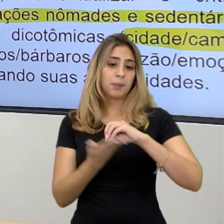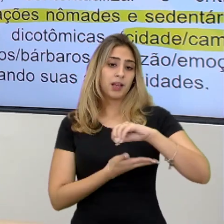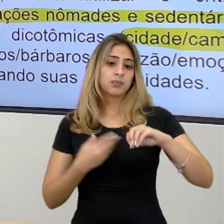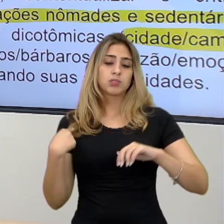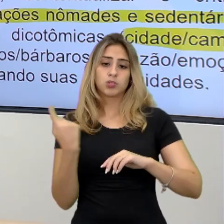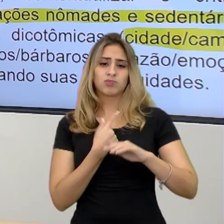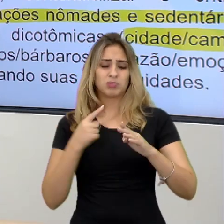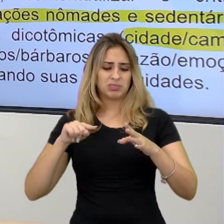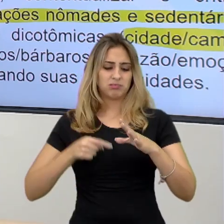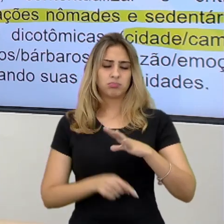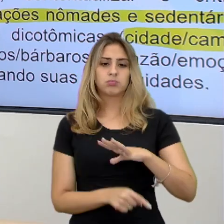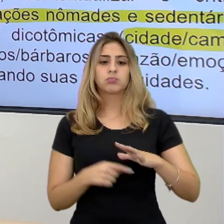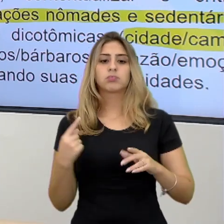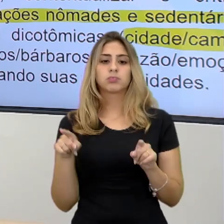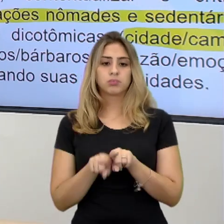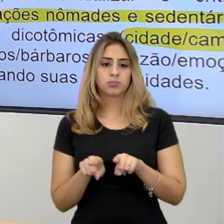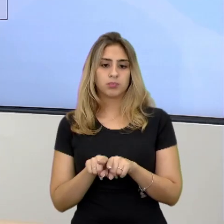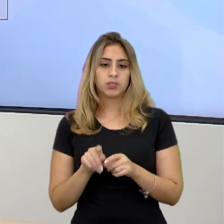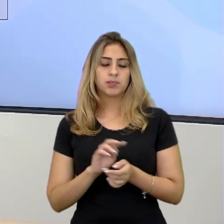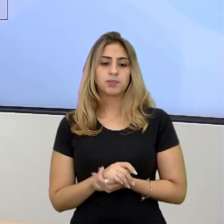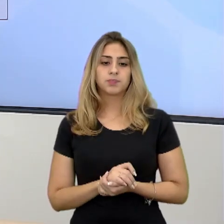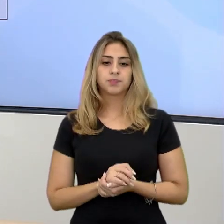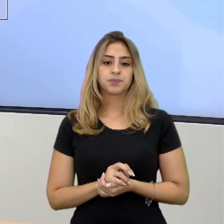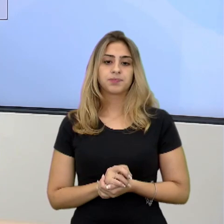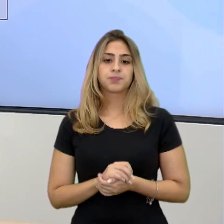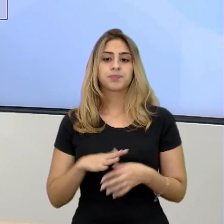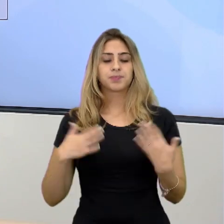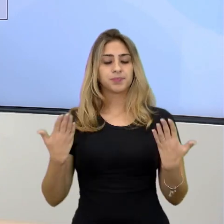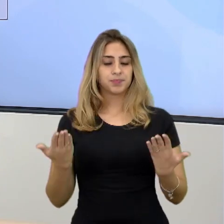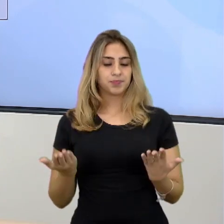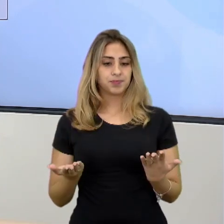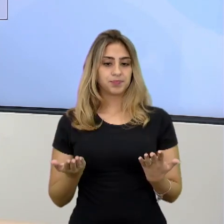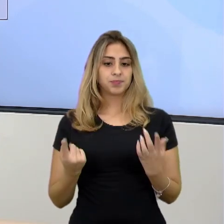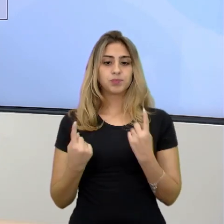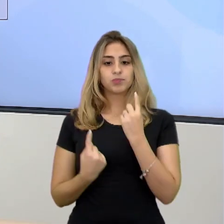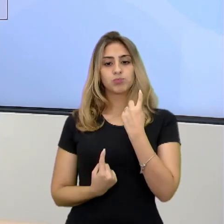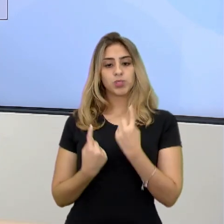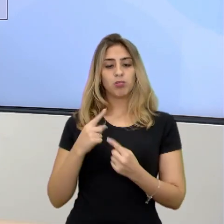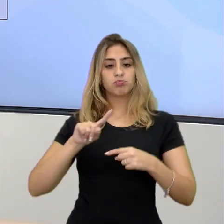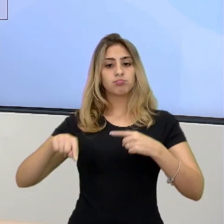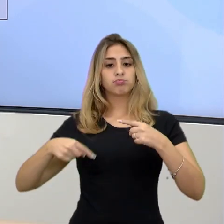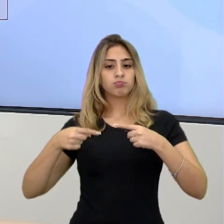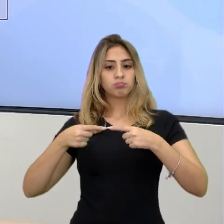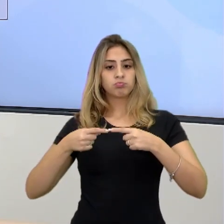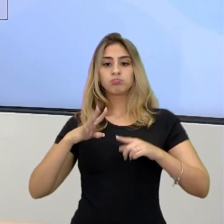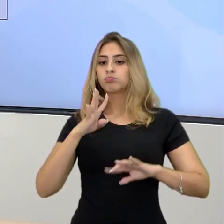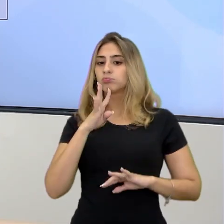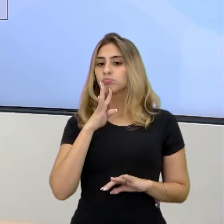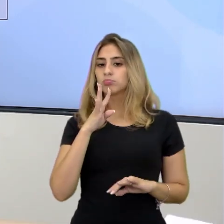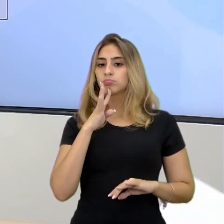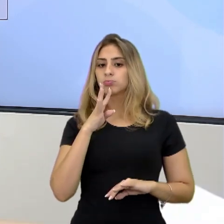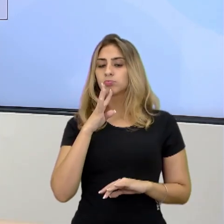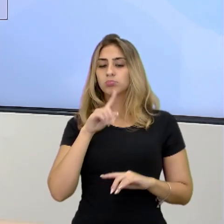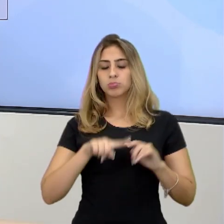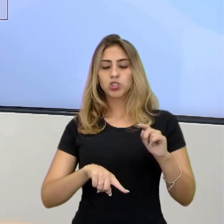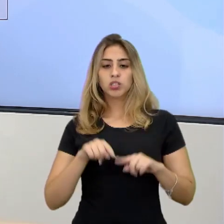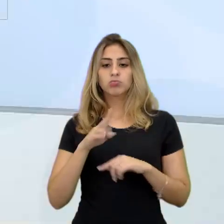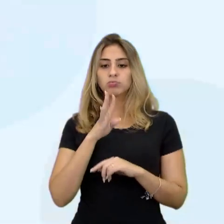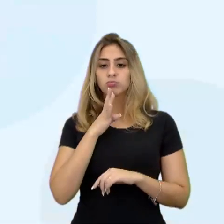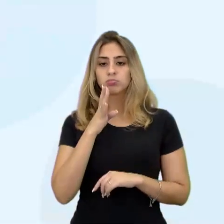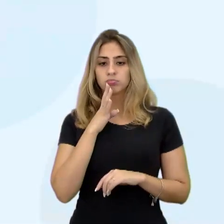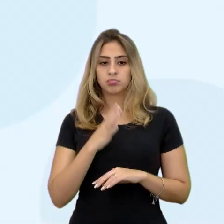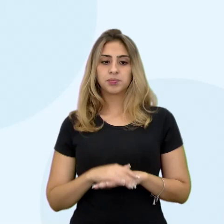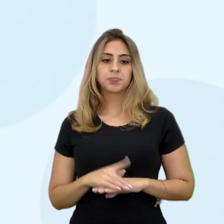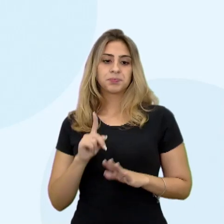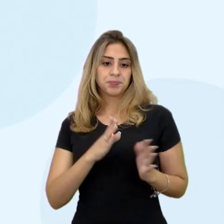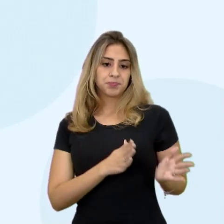nós vamos aprofundar, certo? E aí, quais são os objetos do conhecimento? Dá uma olhadinha na tela.